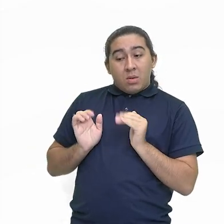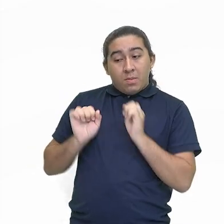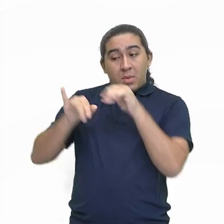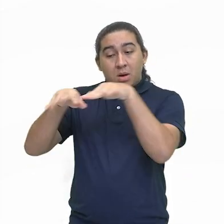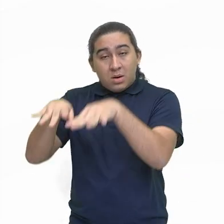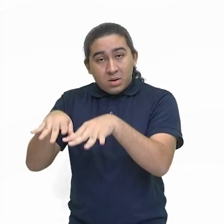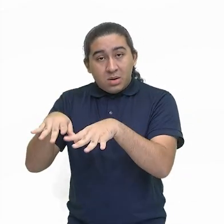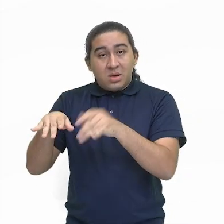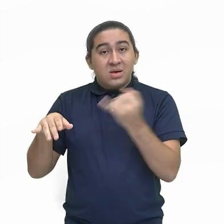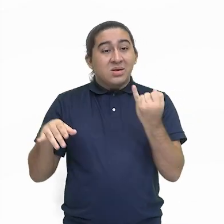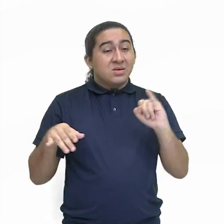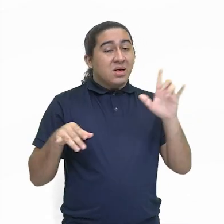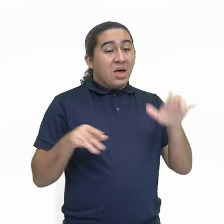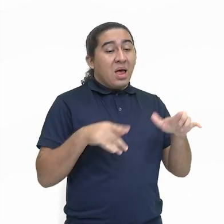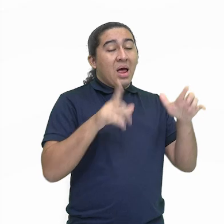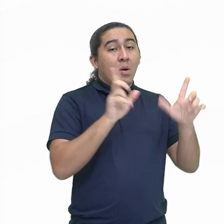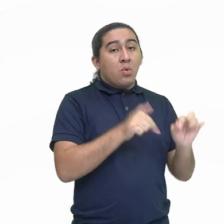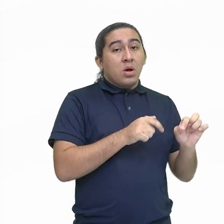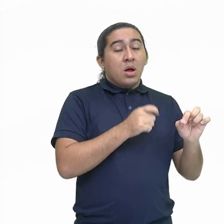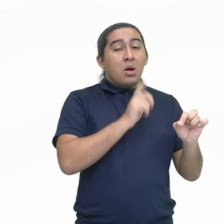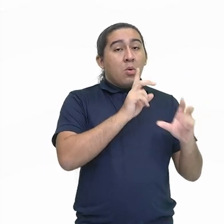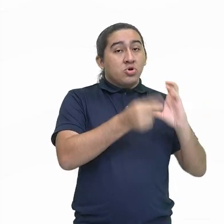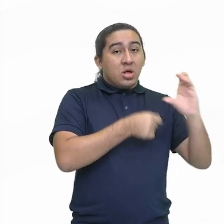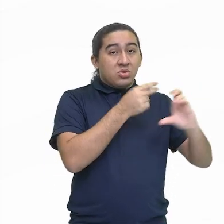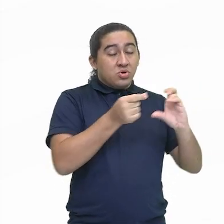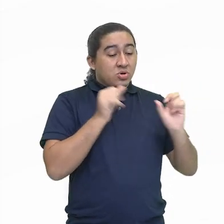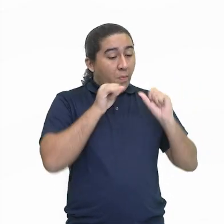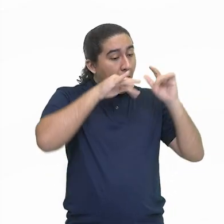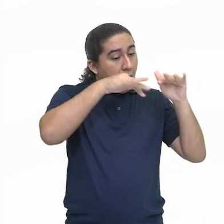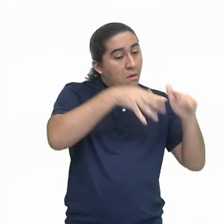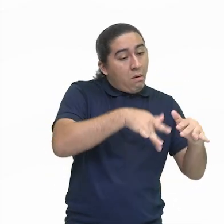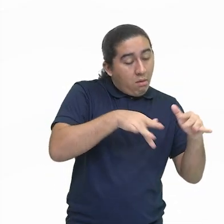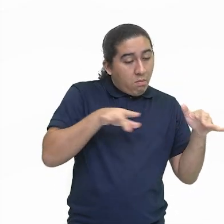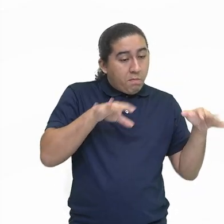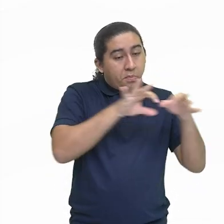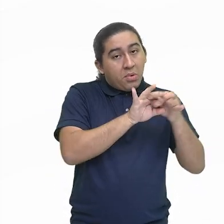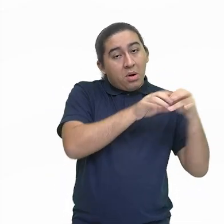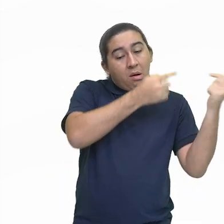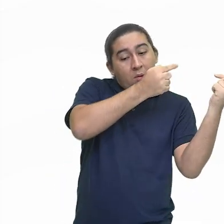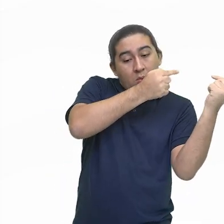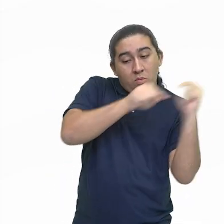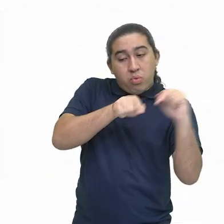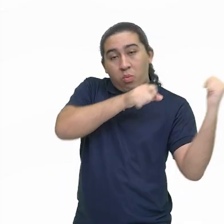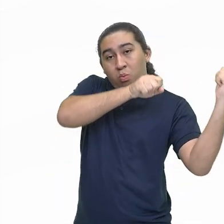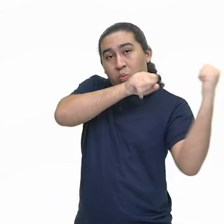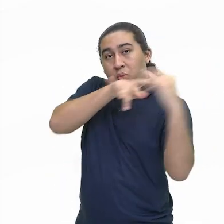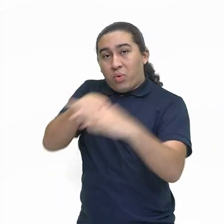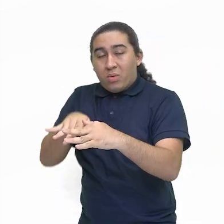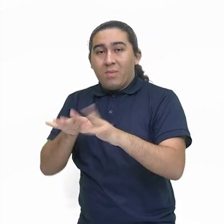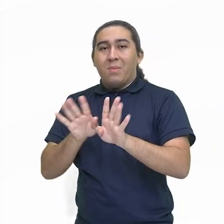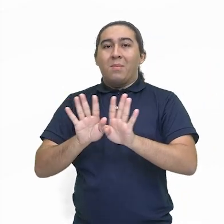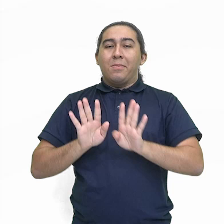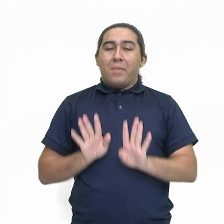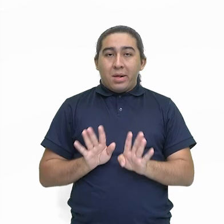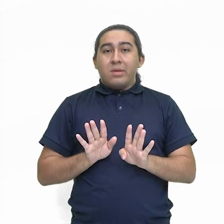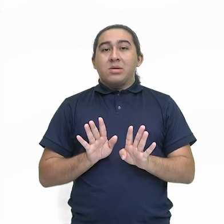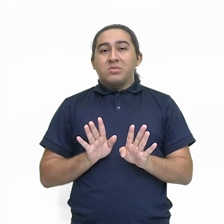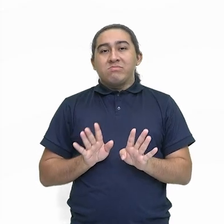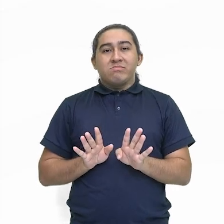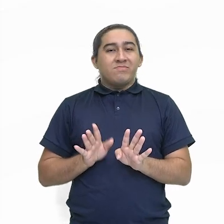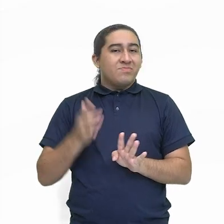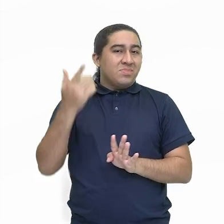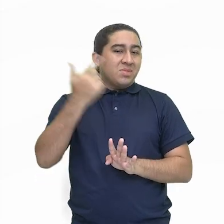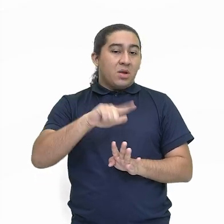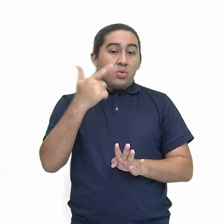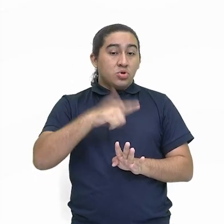dos Estados Unidos, fecha com a gente e pronto. E vamos para cima. Só que, na verdade, né, não houve, como a